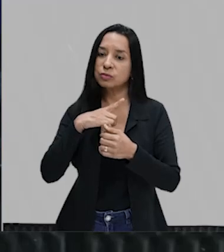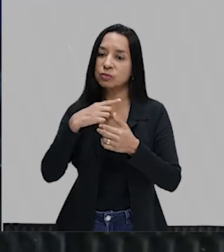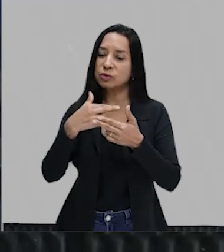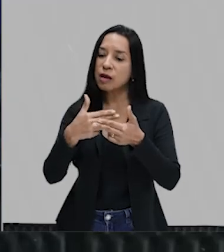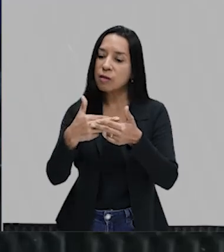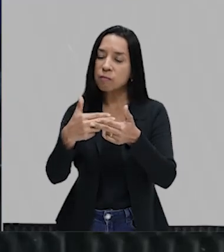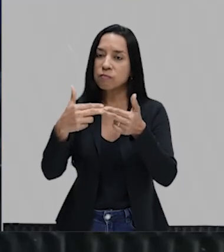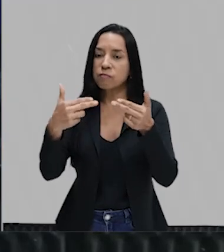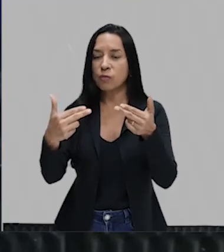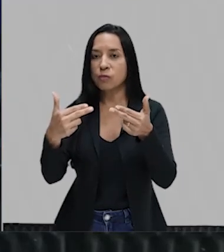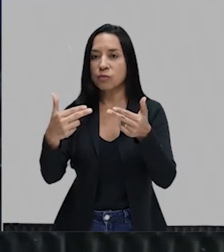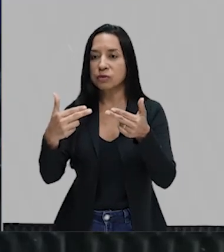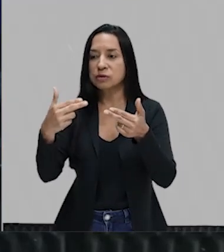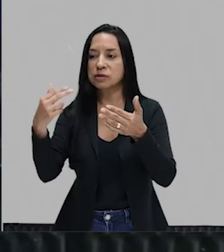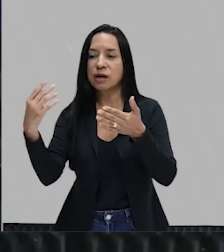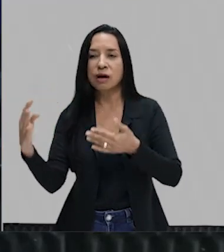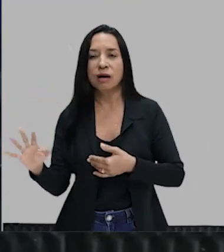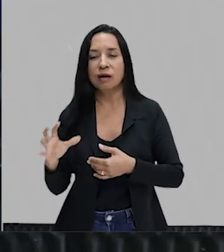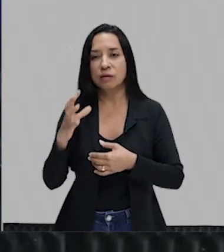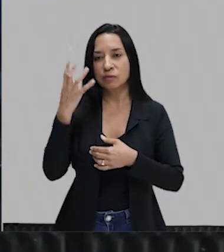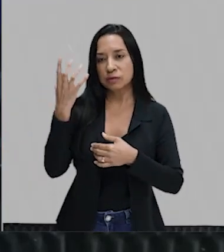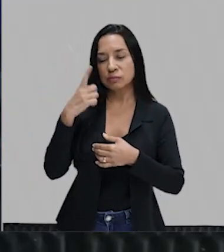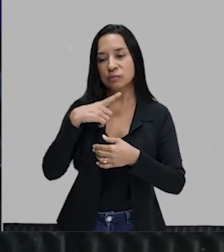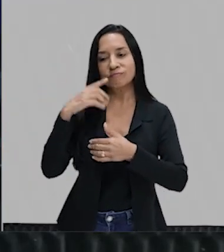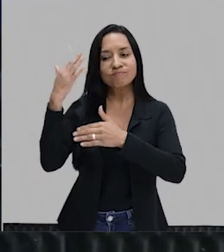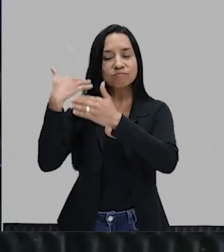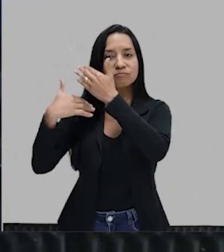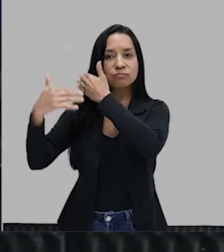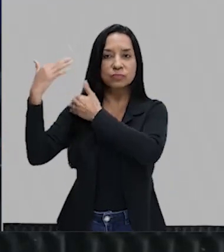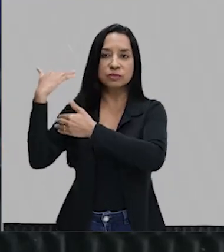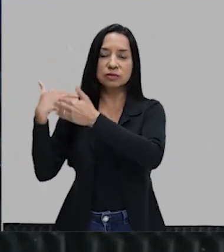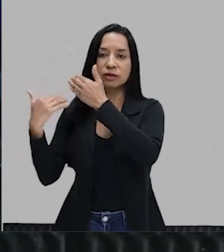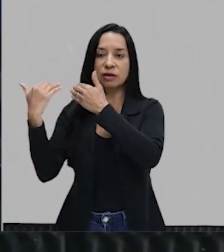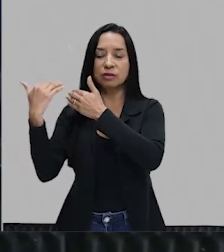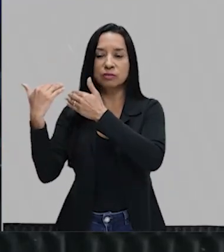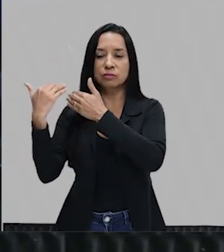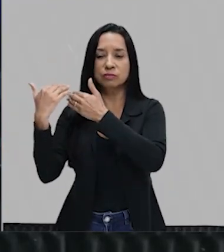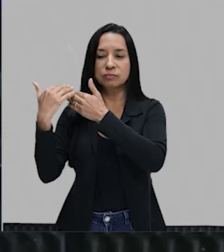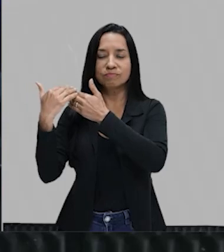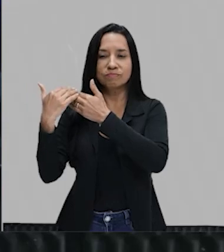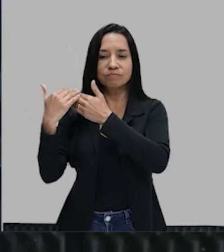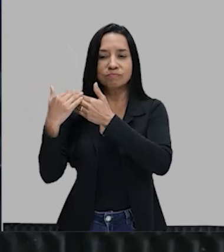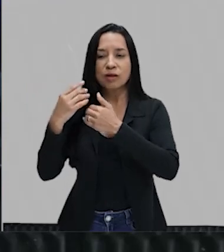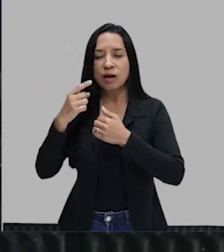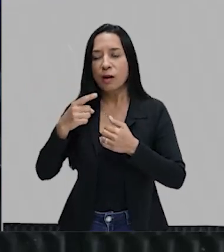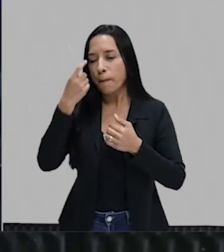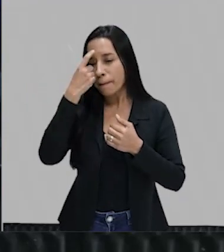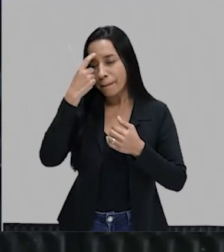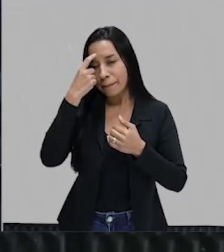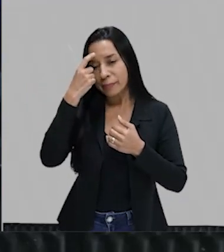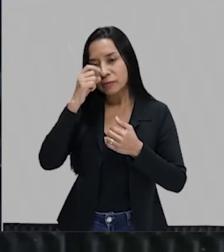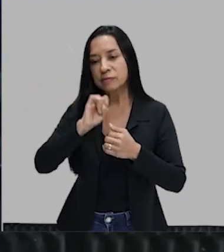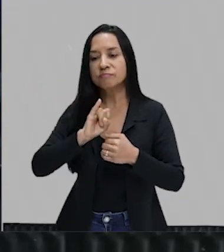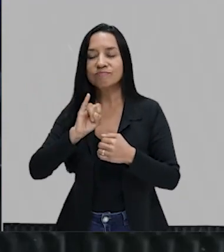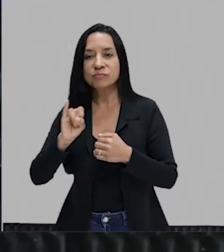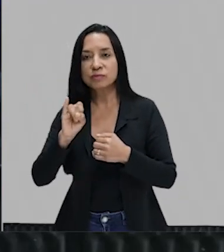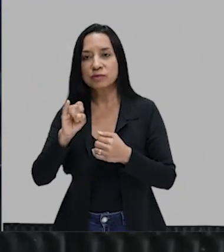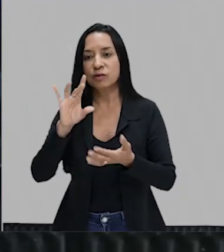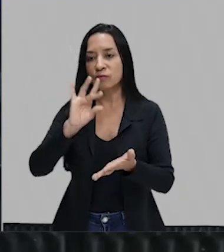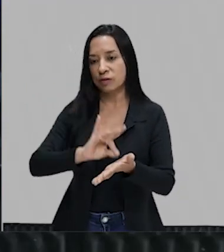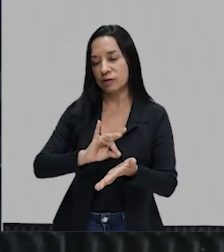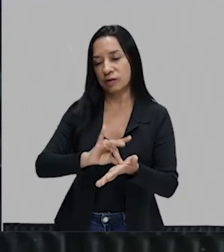passado longínquo. Será que isso é verdade? Será que esse é o verdadeiro papel da